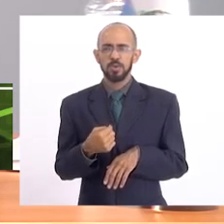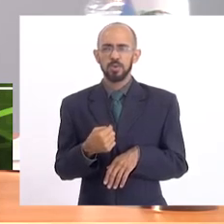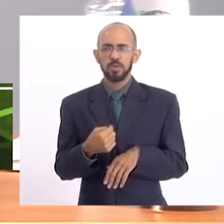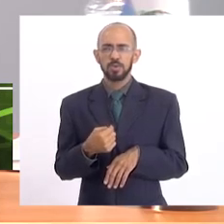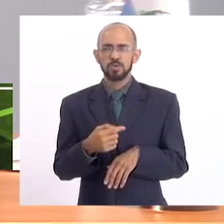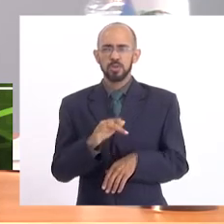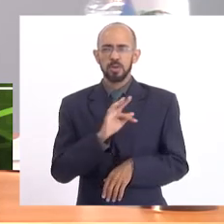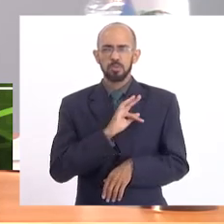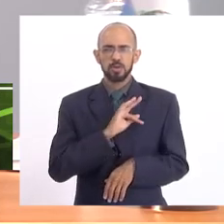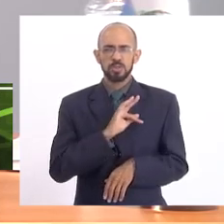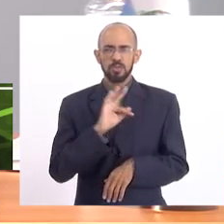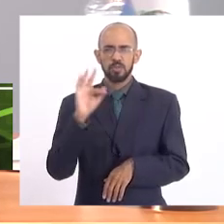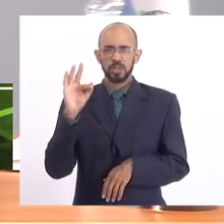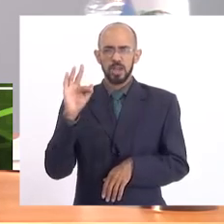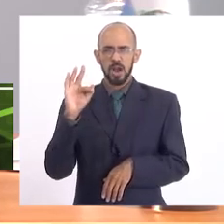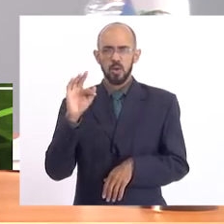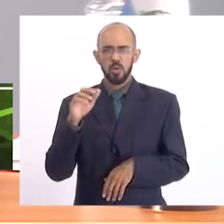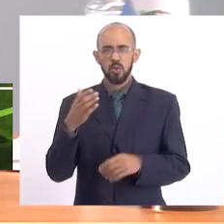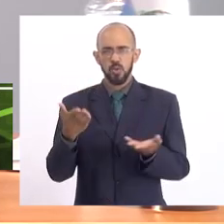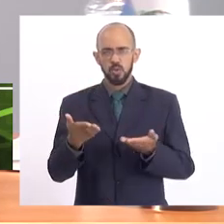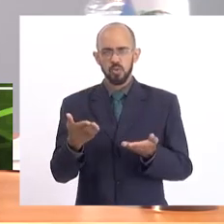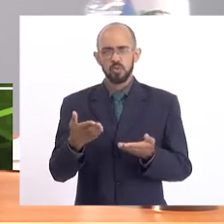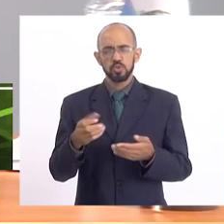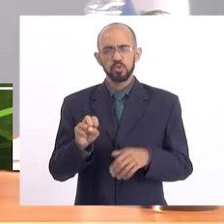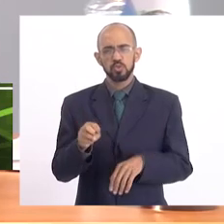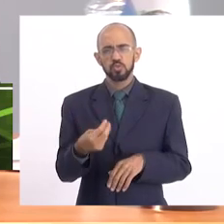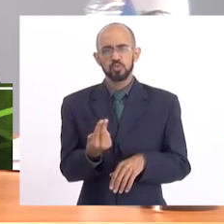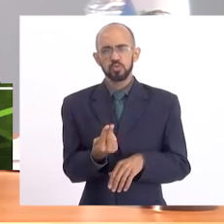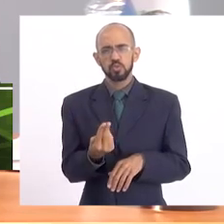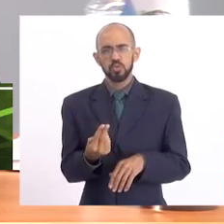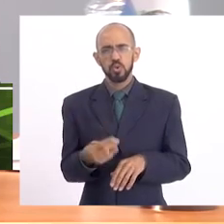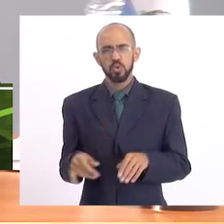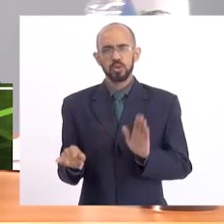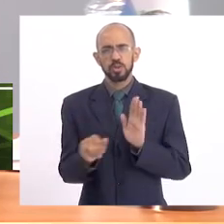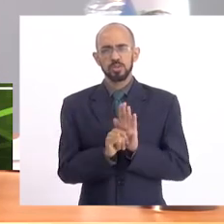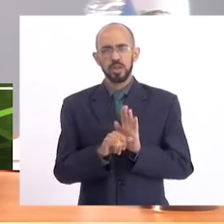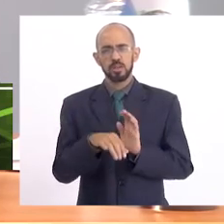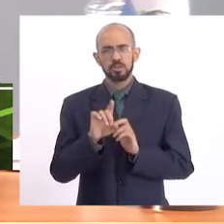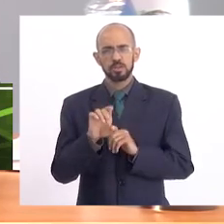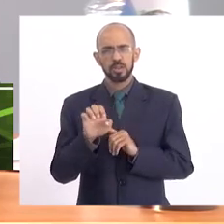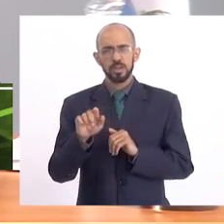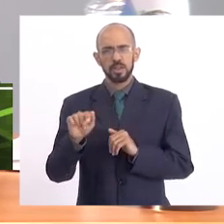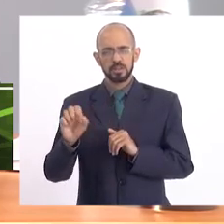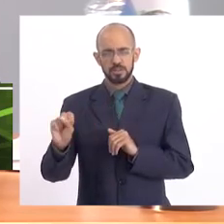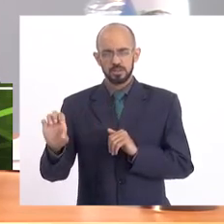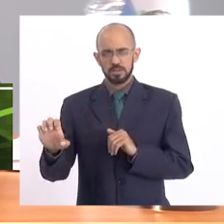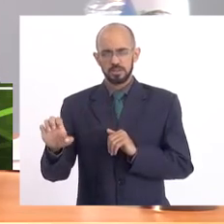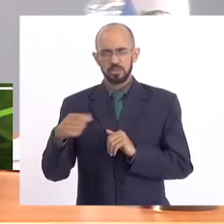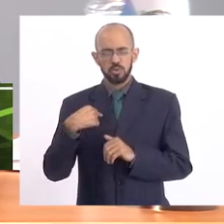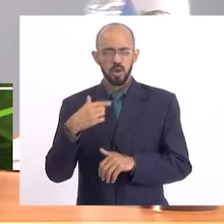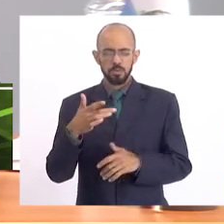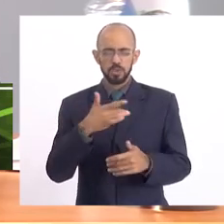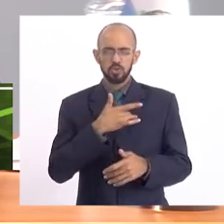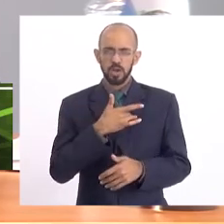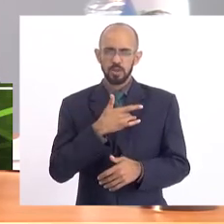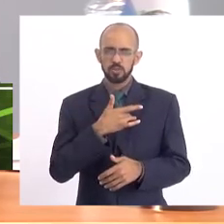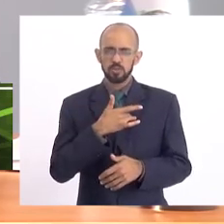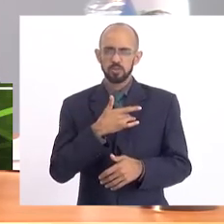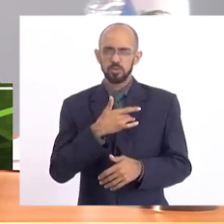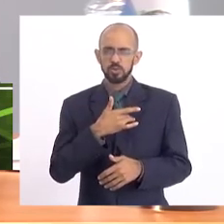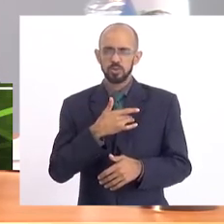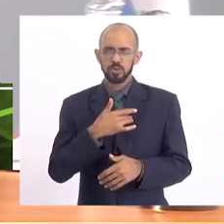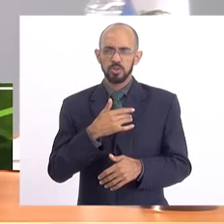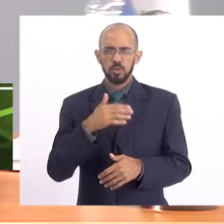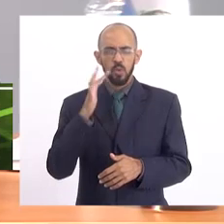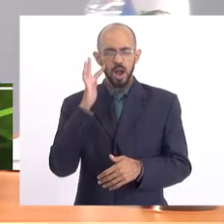Federal, né, eu hoje sou Degase, né? Então, sou apaixonado pelo Degase e eu creio que o Degase